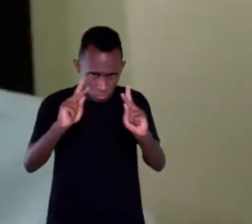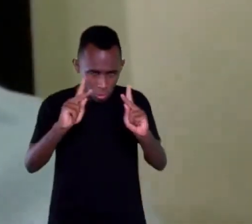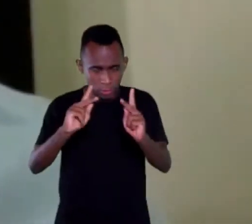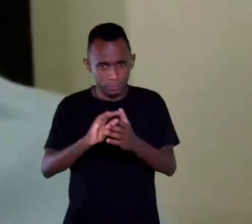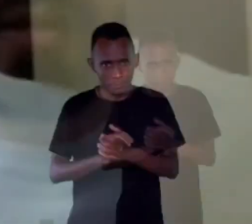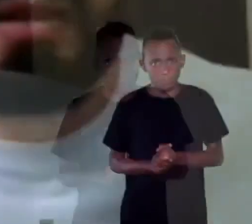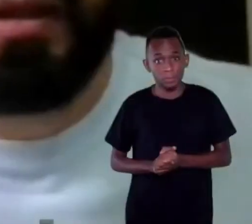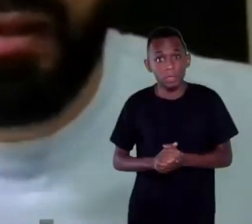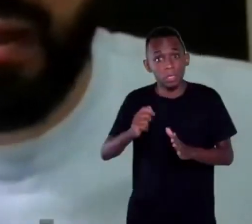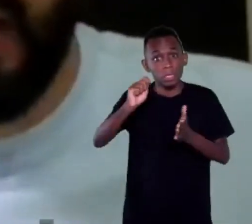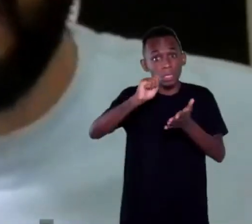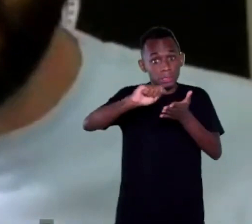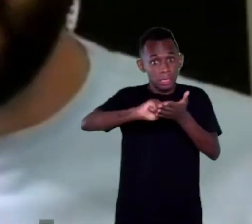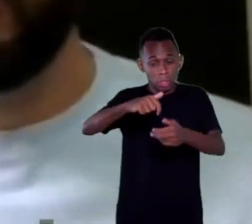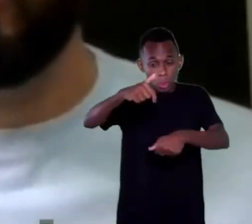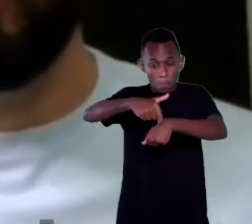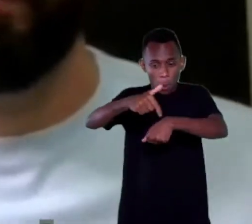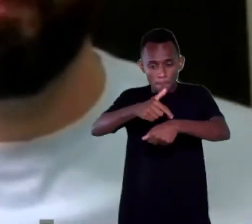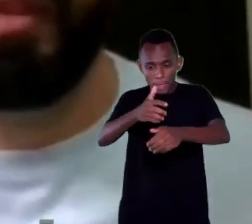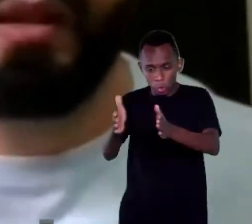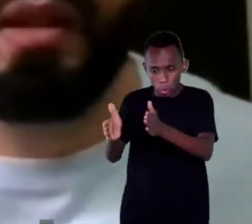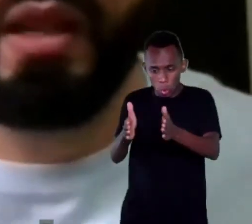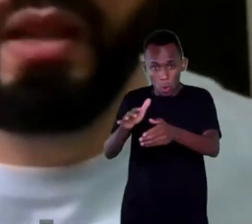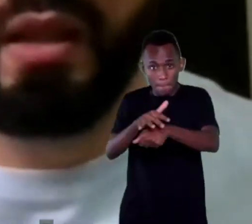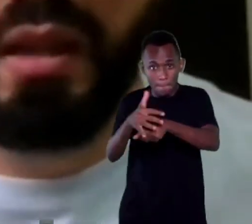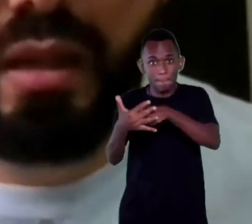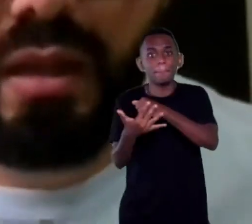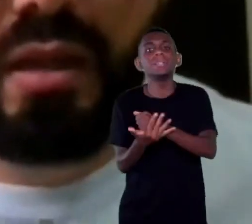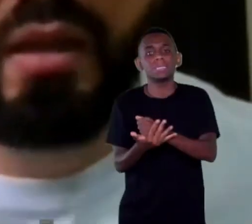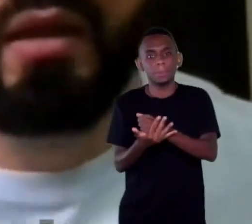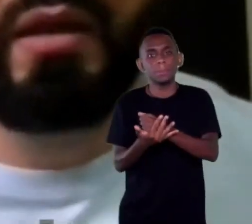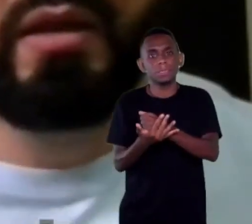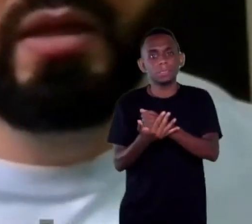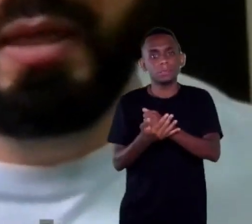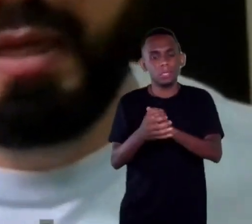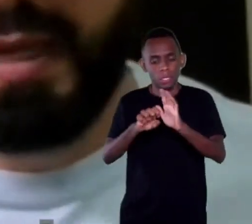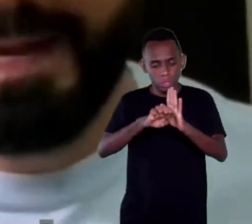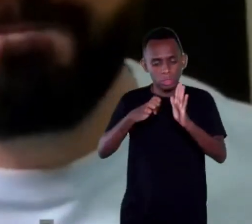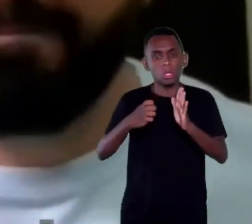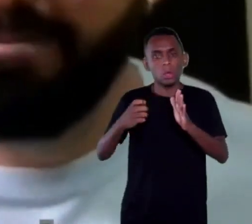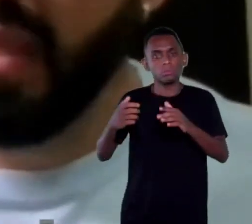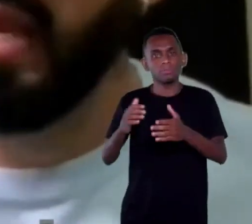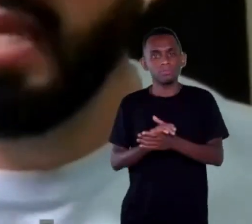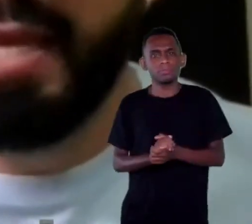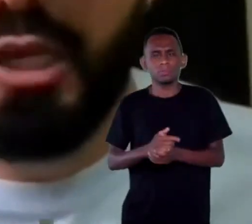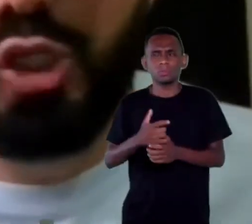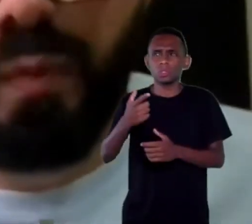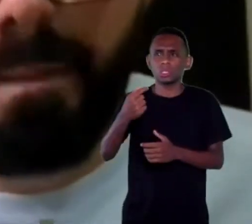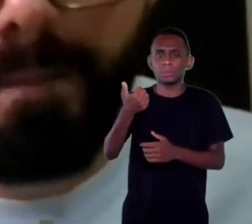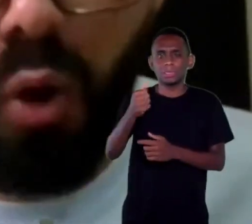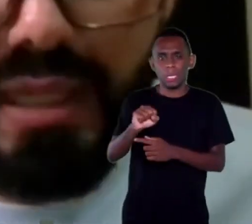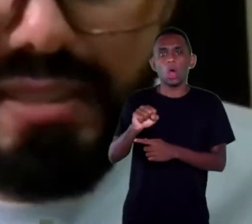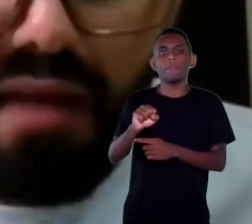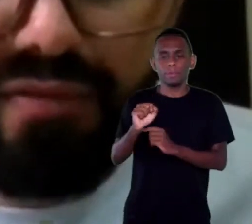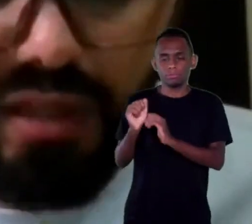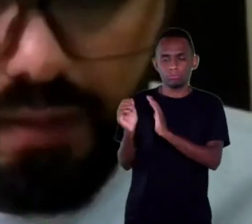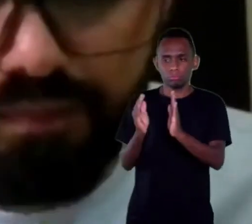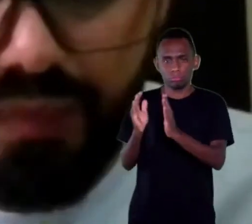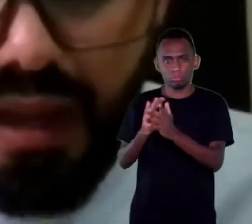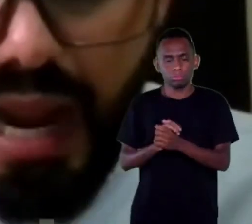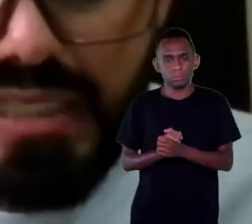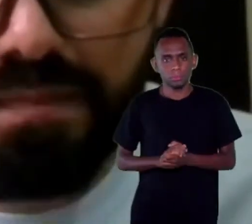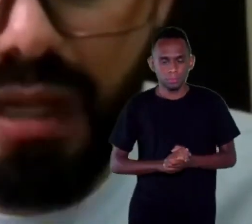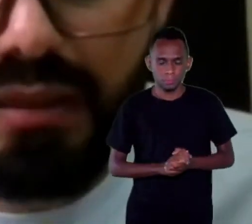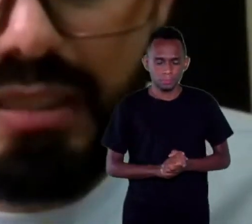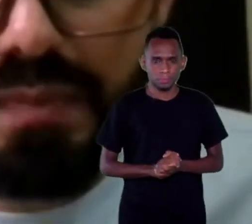foi escrito na pandemia, então. Foi lançado o edital na época da pandemia, de 2019. Isso. Podas da